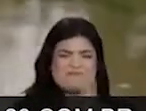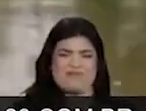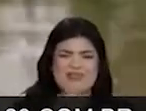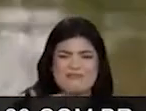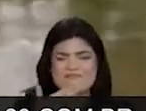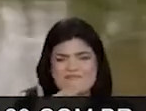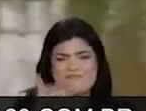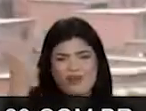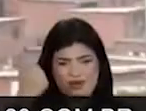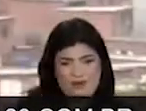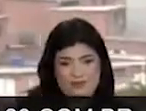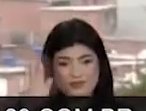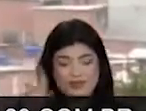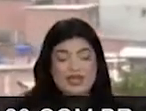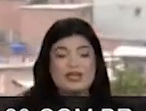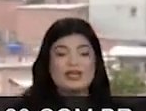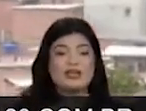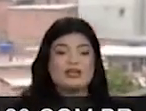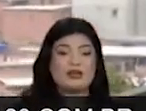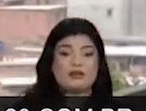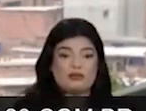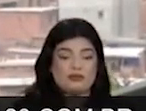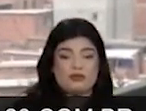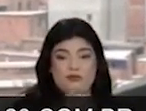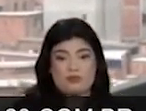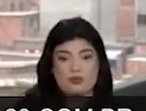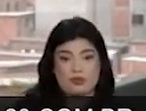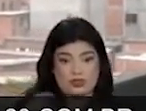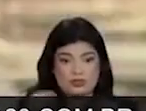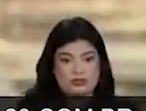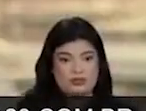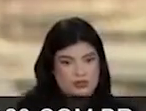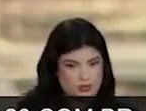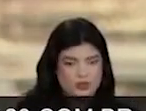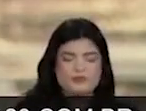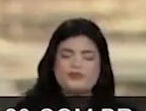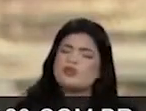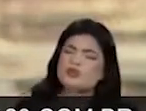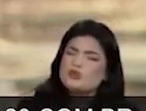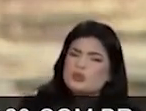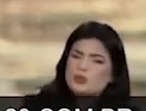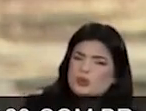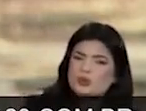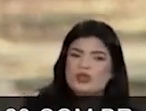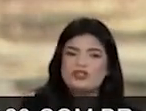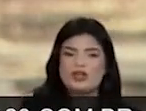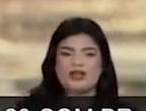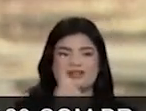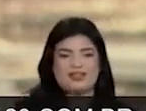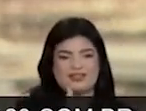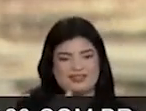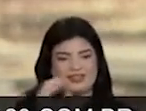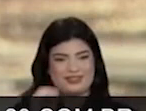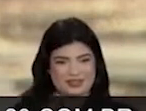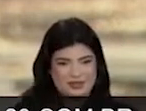dados já existentes em bases públicas, como no sistema de saúde. O estudo foi realizado em 160 bairros